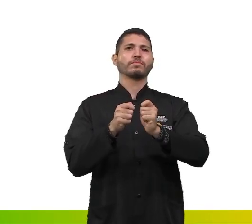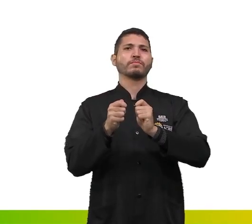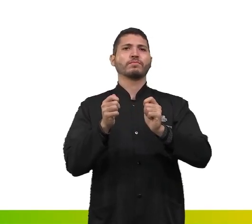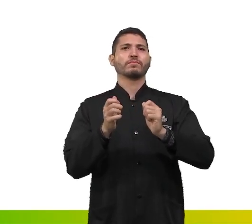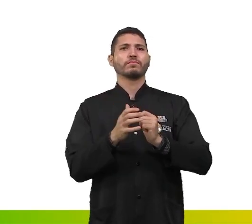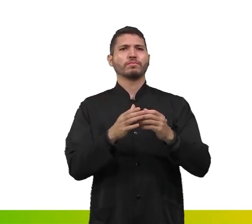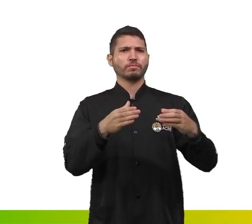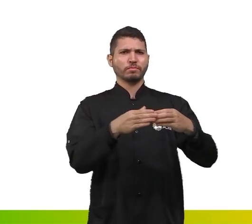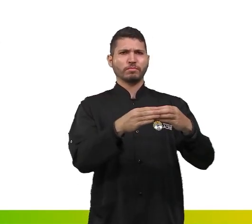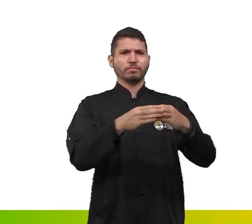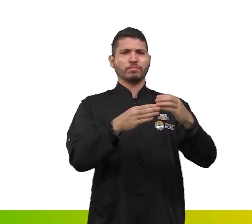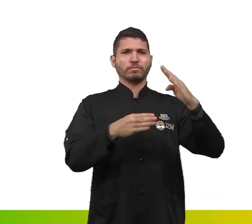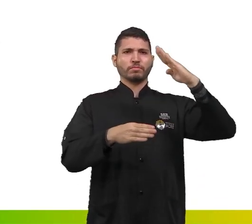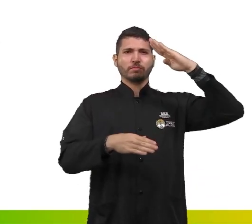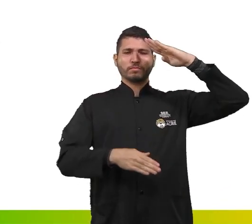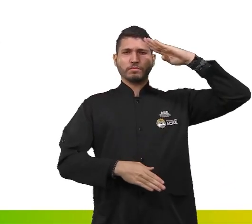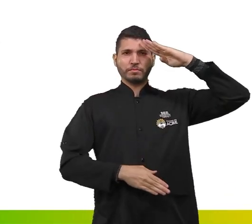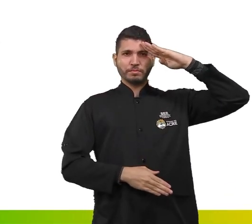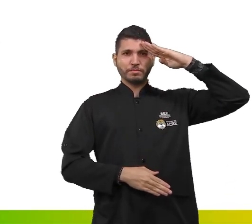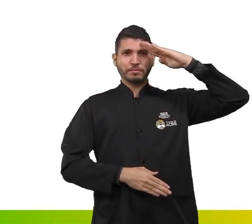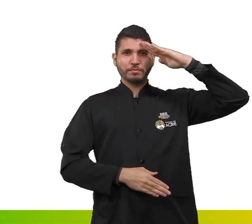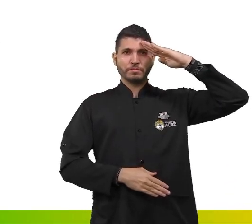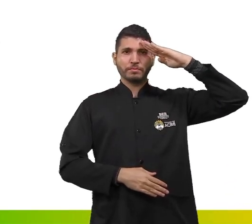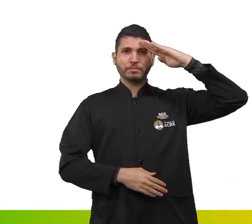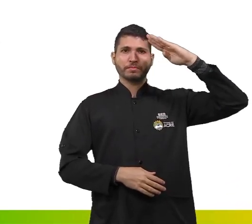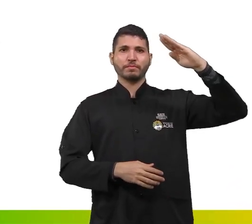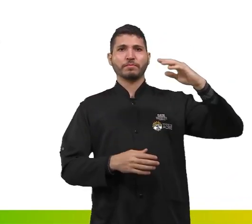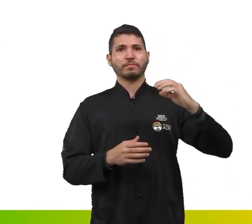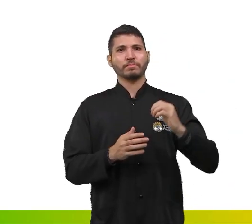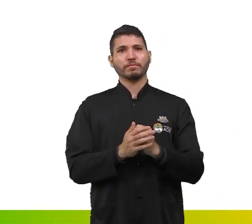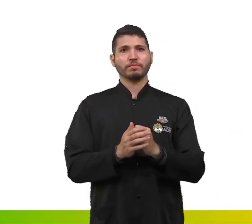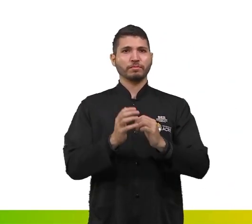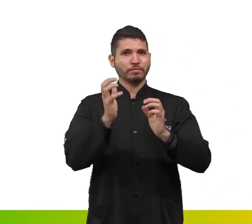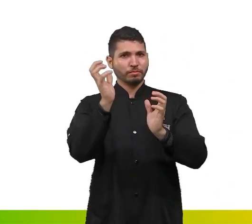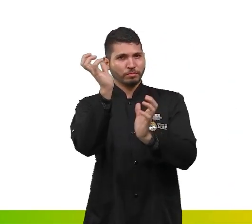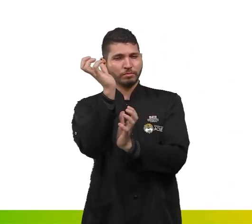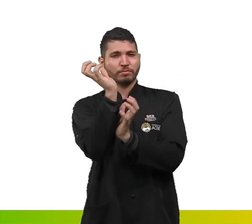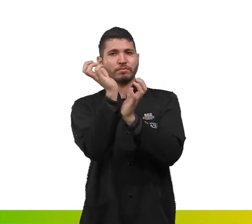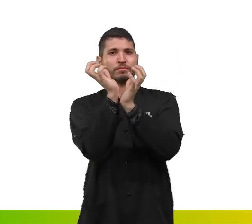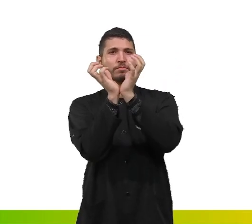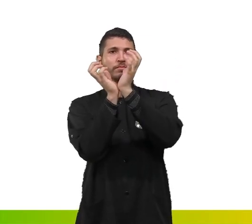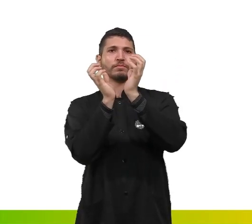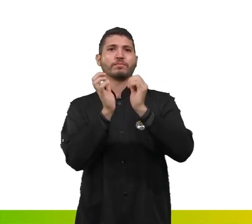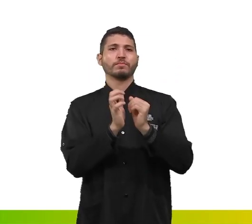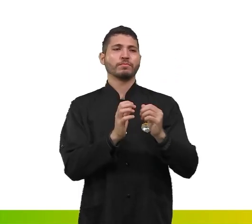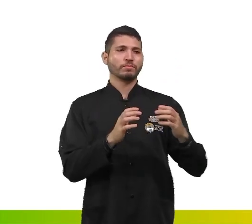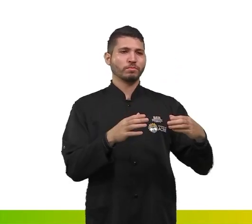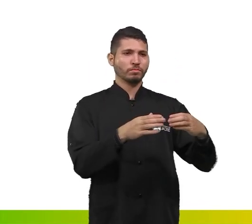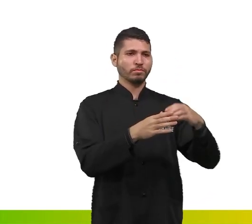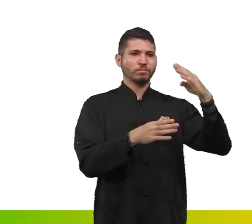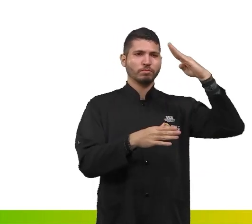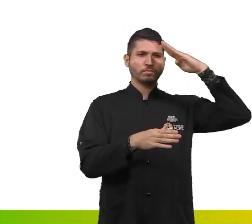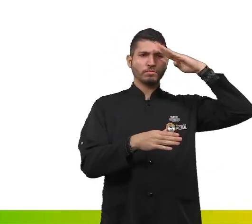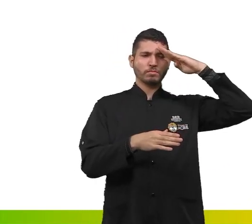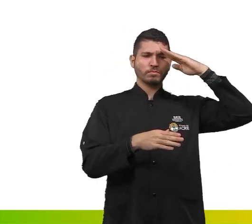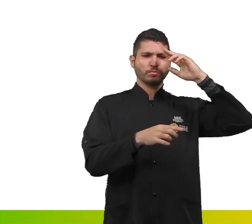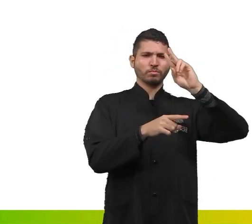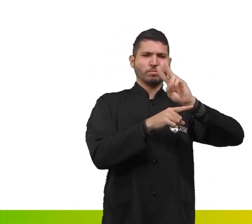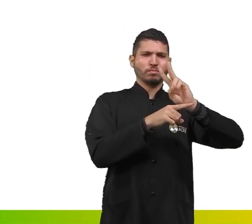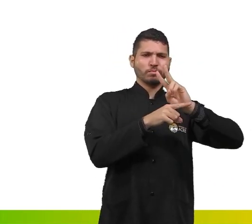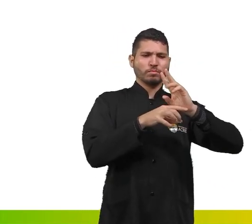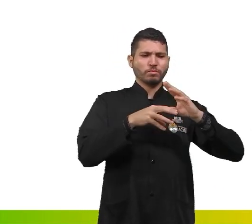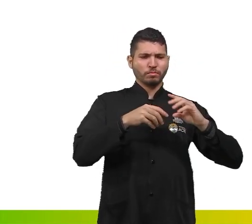e burocracias são estabelecidos. O exército, você já sabe, né? Para proteger o território, proteger